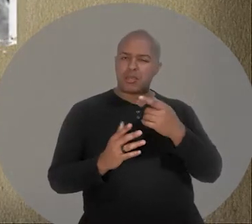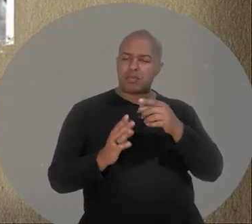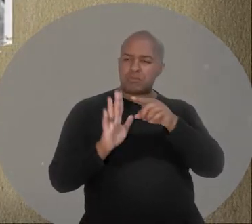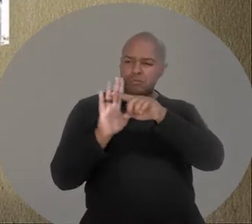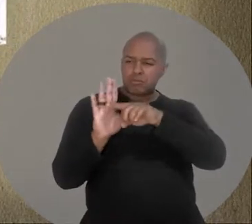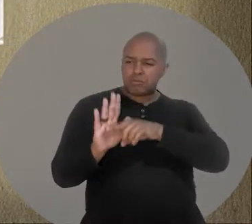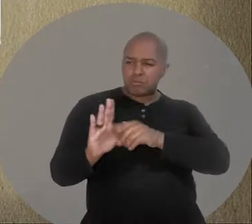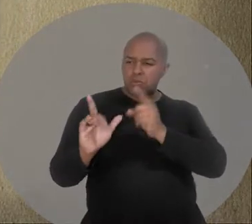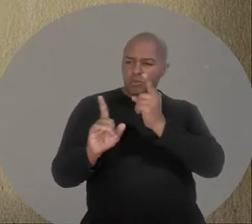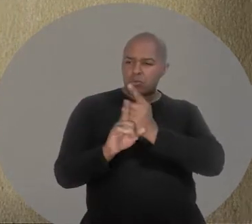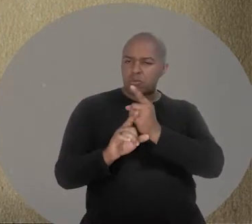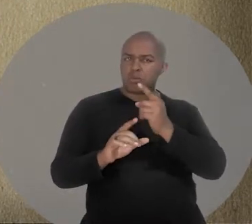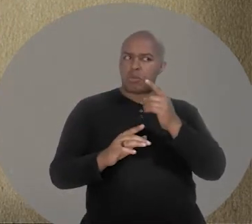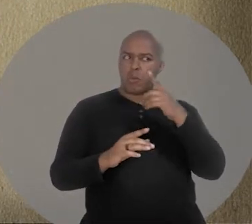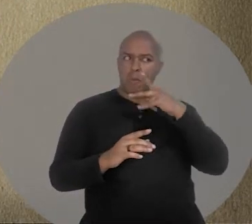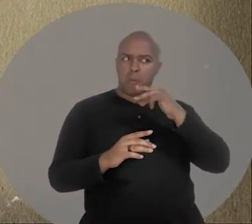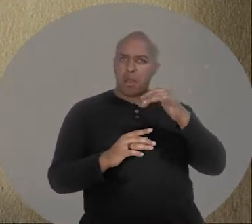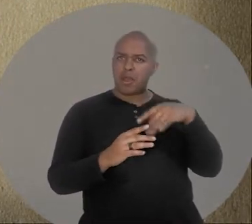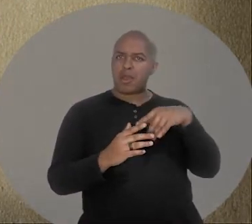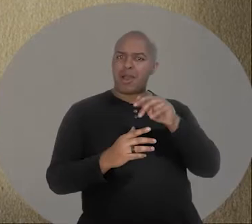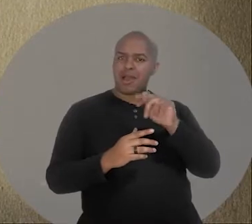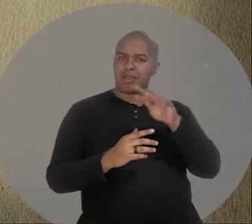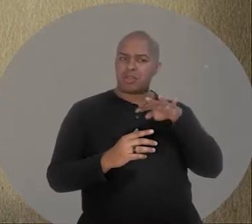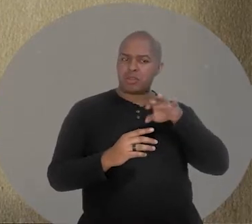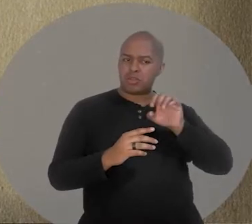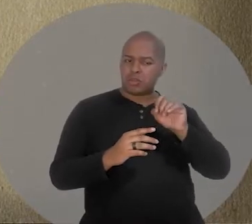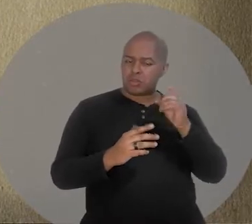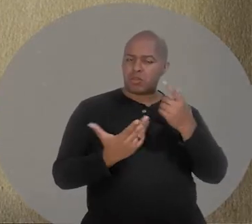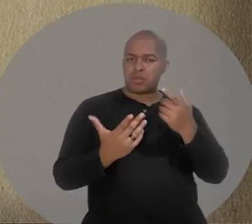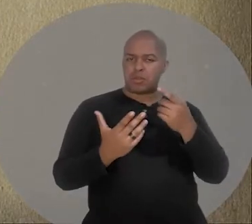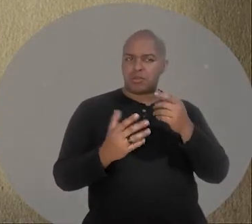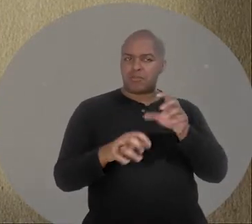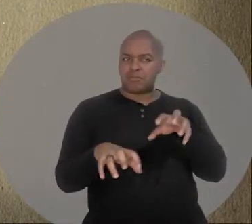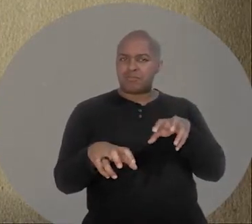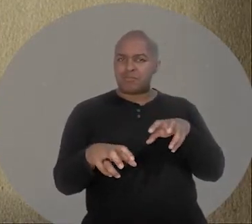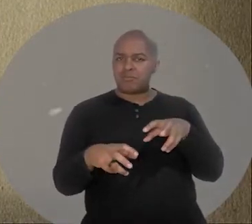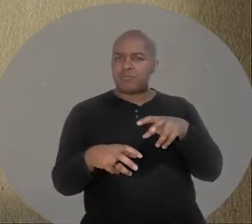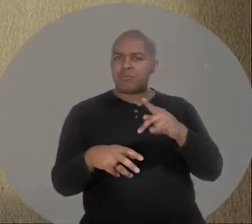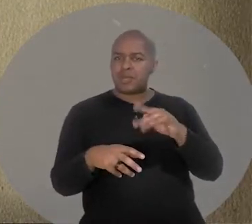Diagnóstico ouvido por meus pais atônitos. Foto de Lígia ainda menina. Paralisia infantil.